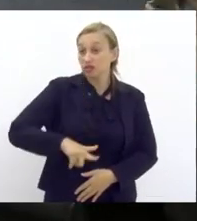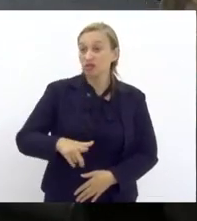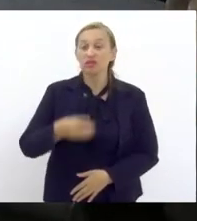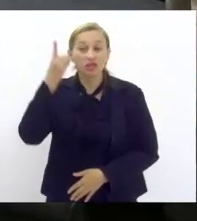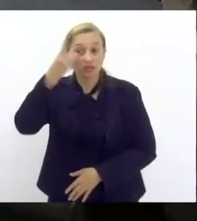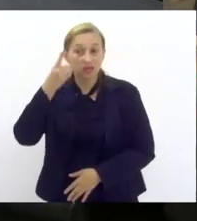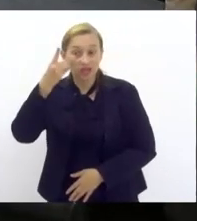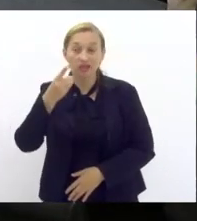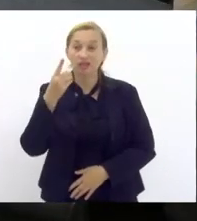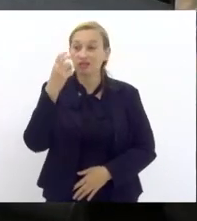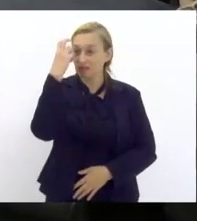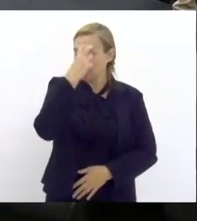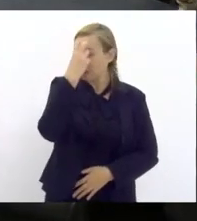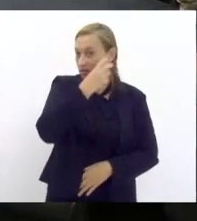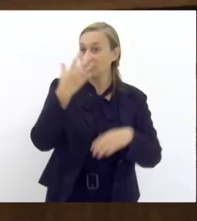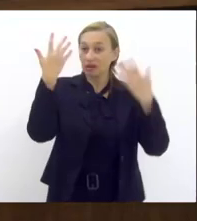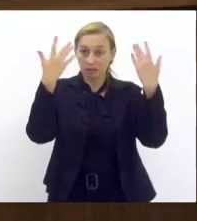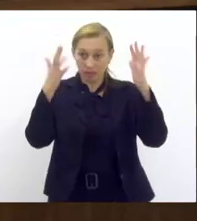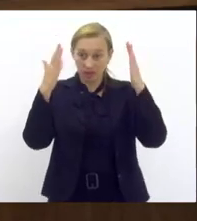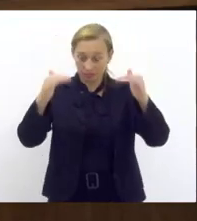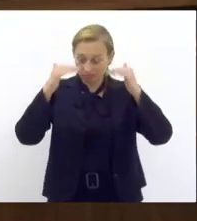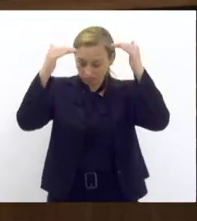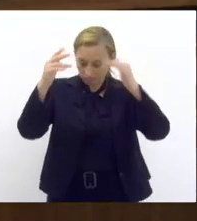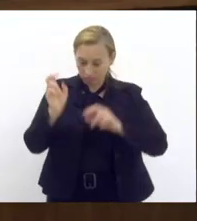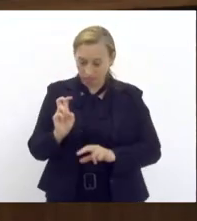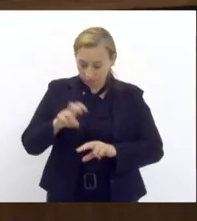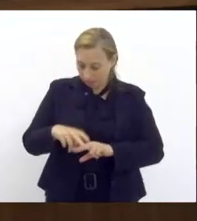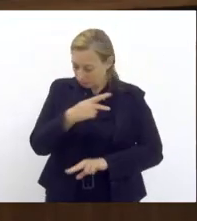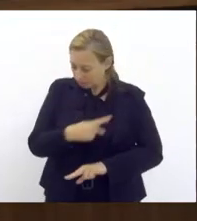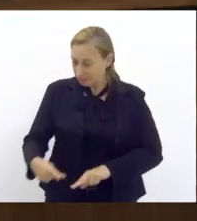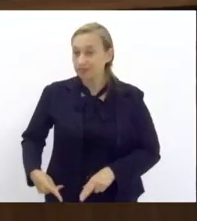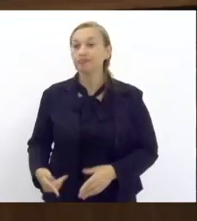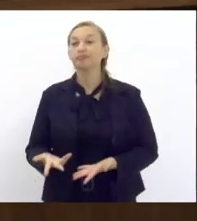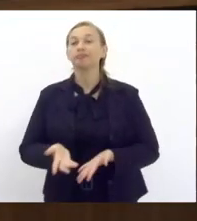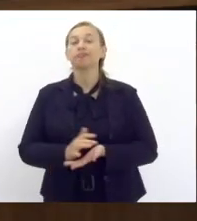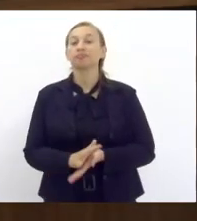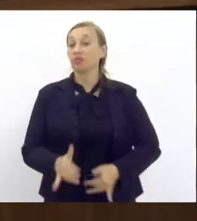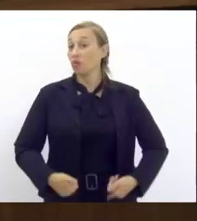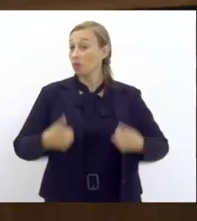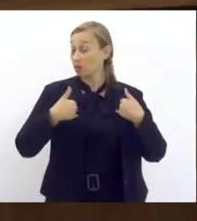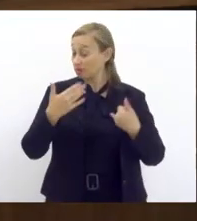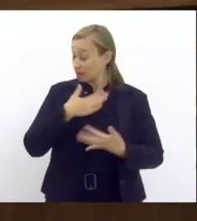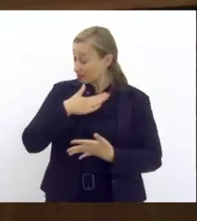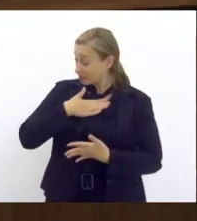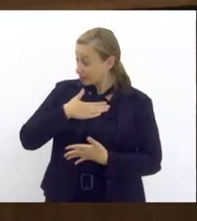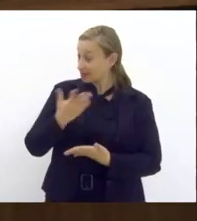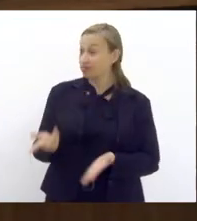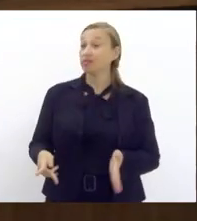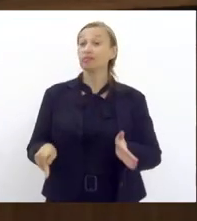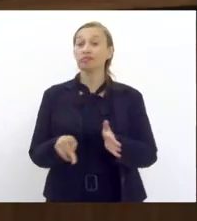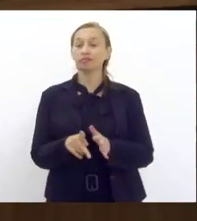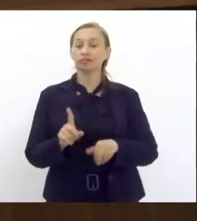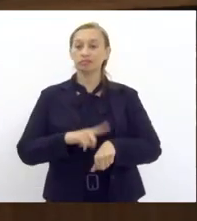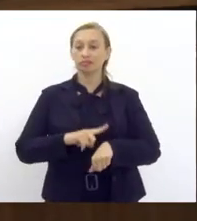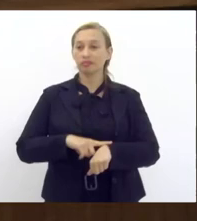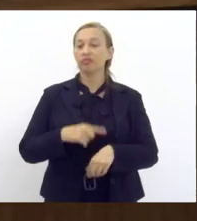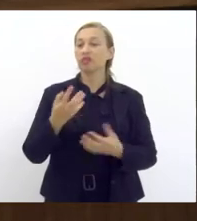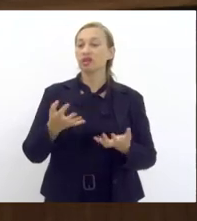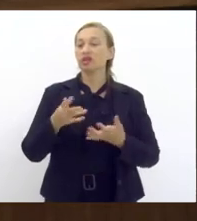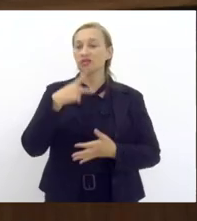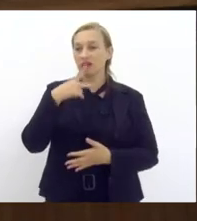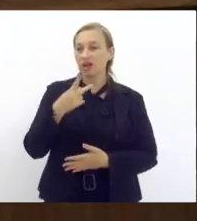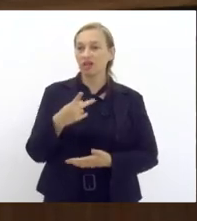Verônica, queria saudar a senhora presidente por estar ocupando a mesa. Uma honra para mim poder fazer parte desse momento. Eu queria dirigir esse